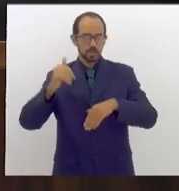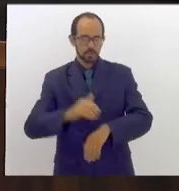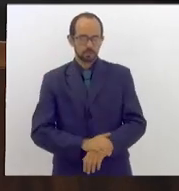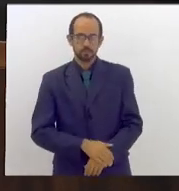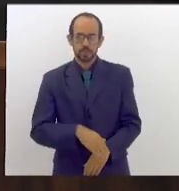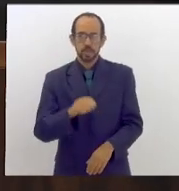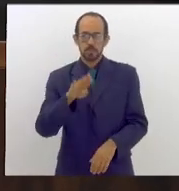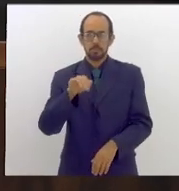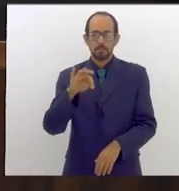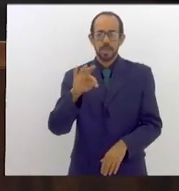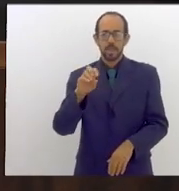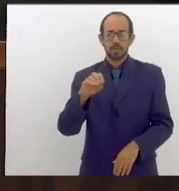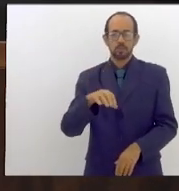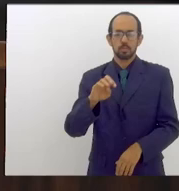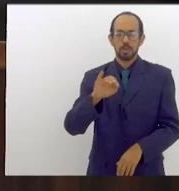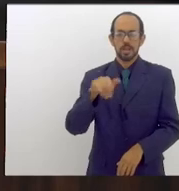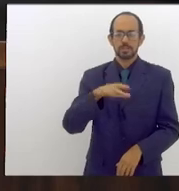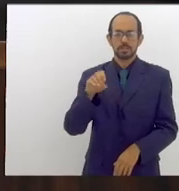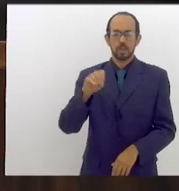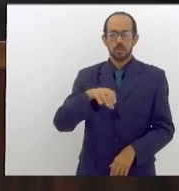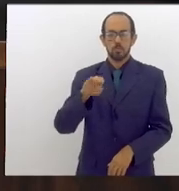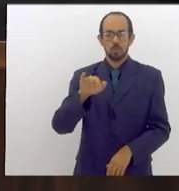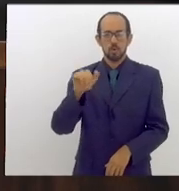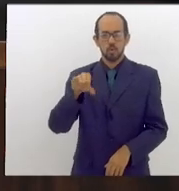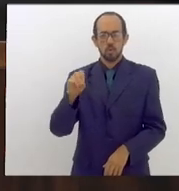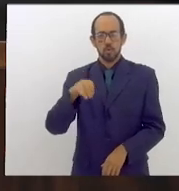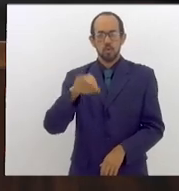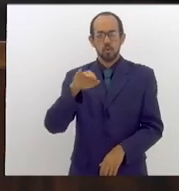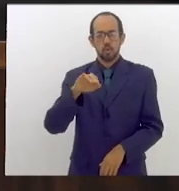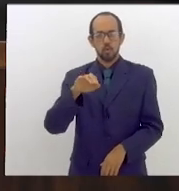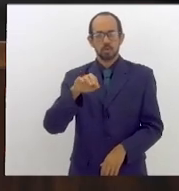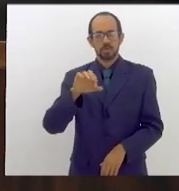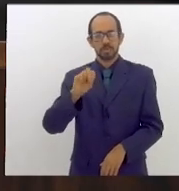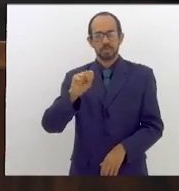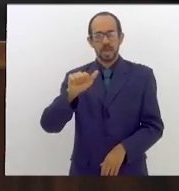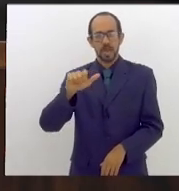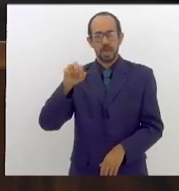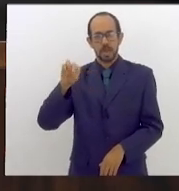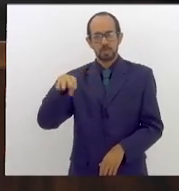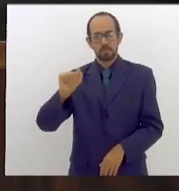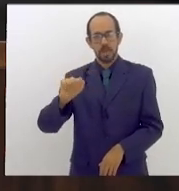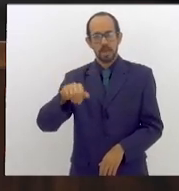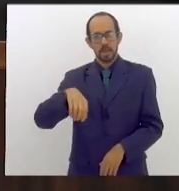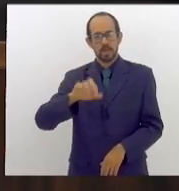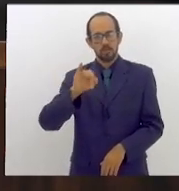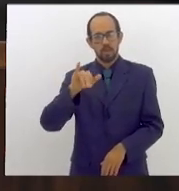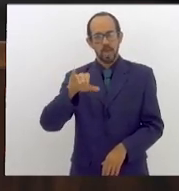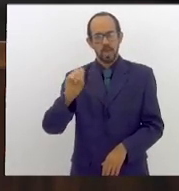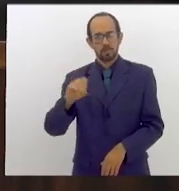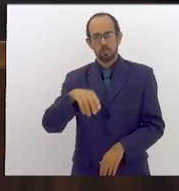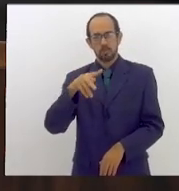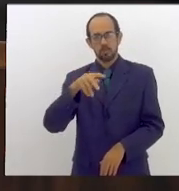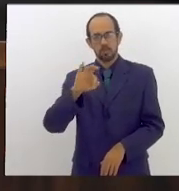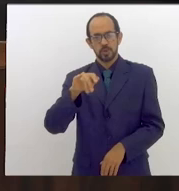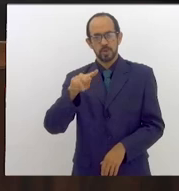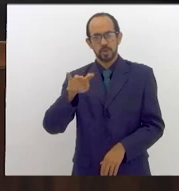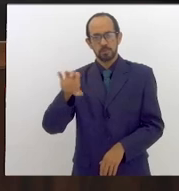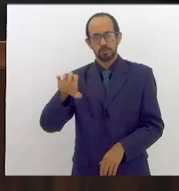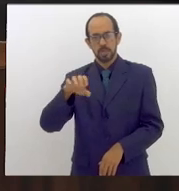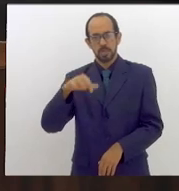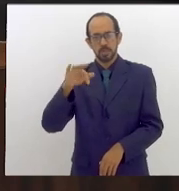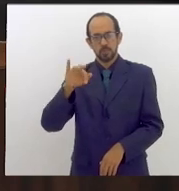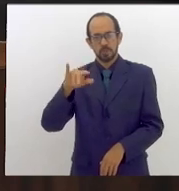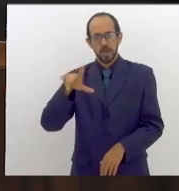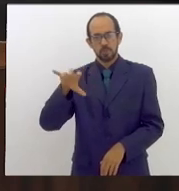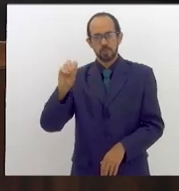Bebeto brasão Bruno dali Carlos Macedo Coronel Salema Fábio Silva Felipe Abel Flávio serafimi